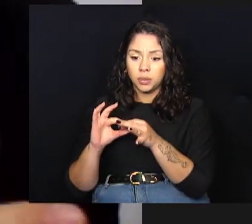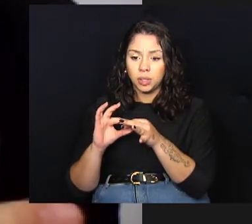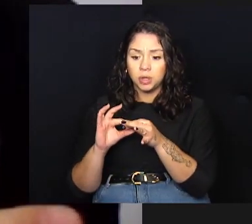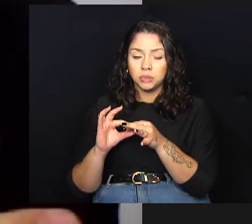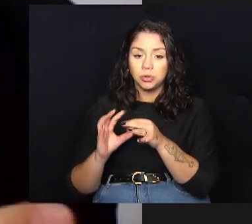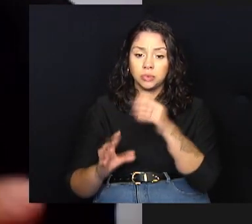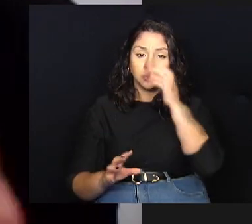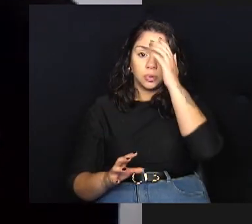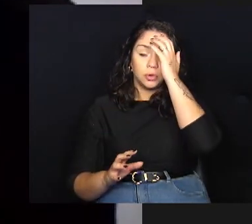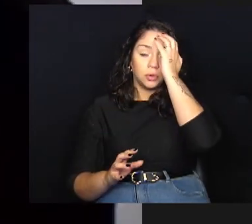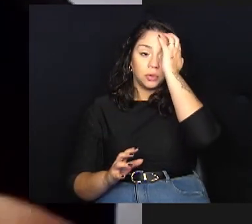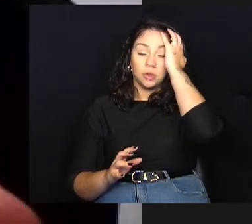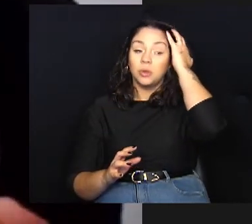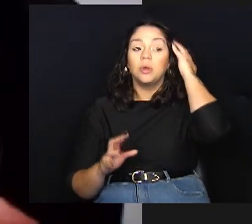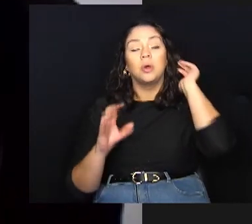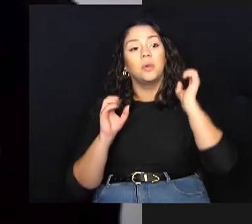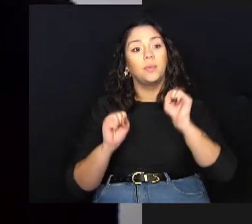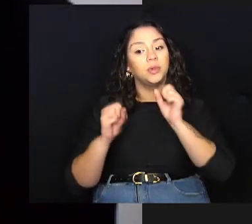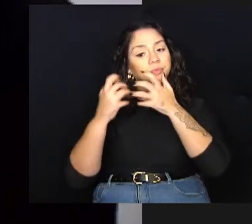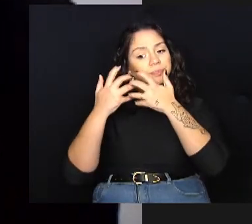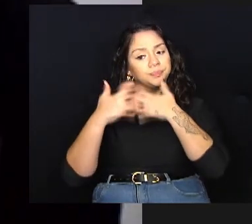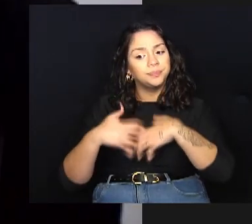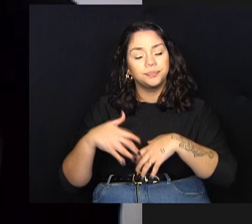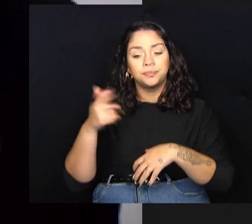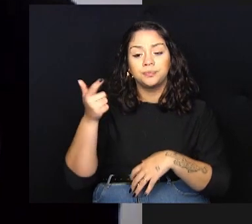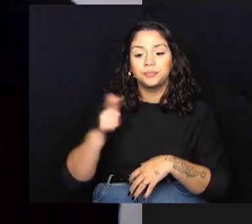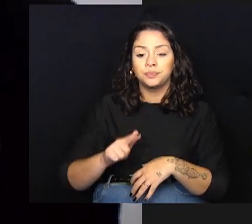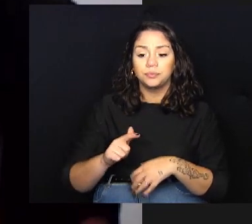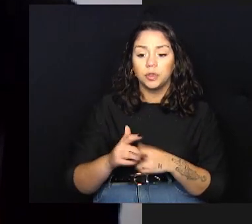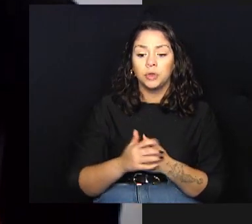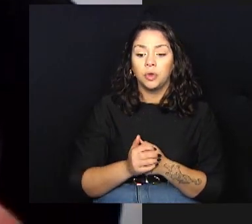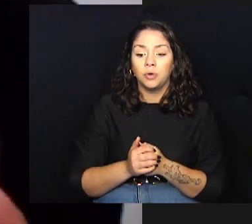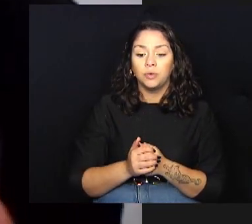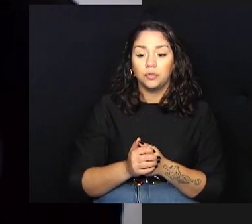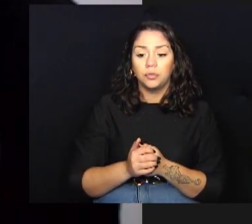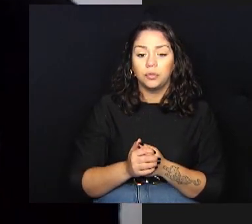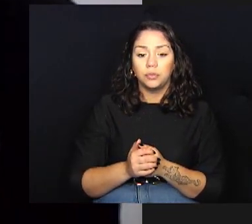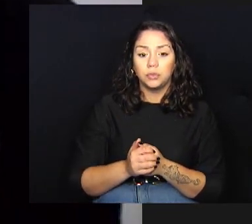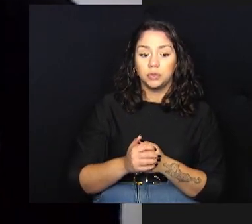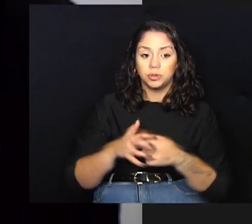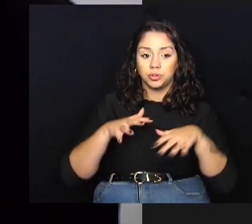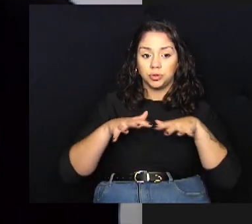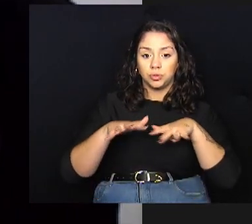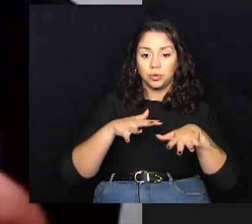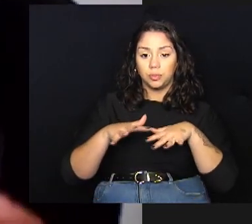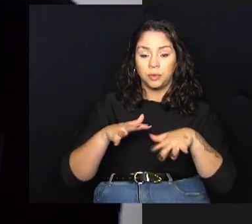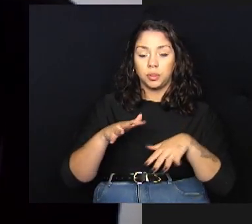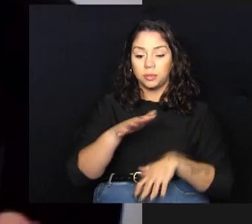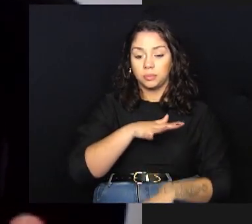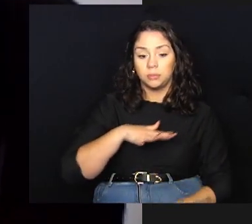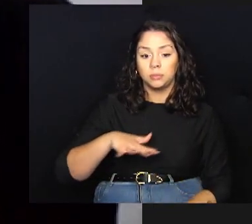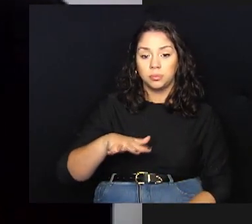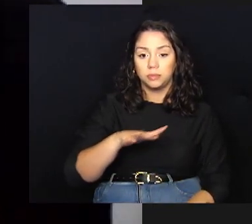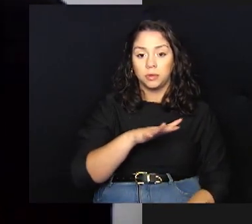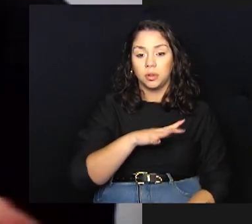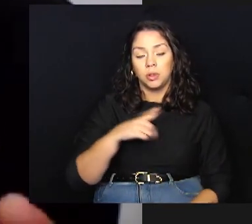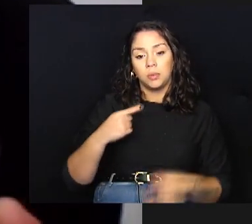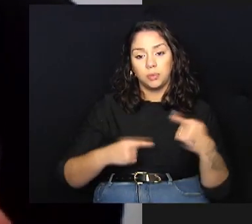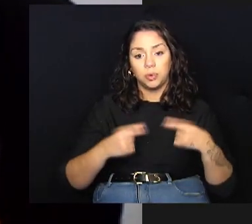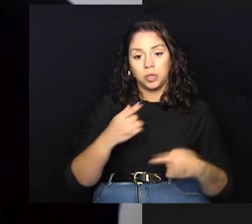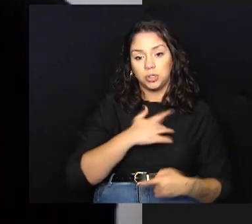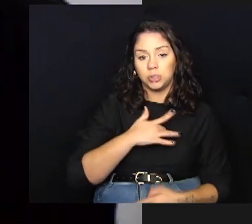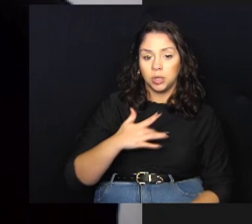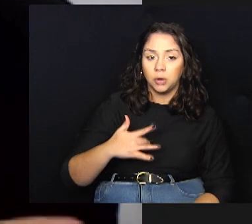podem ser repensados a partir dessa dinâmica demográfica políticas de saúde